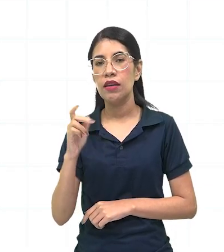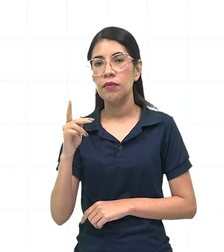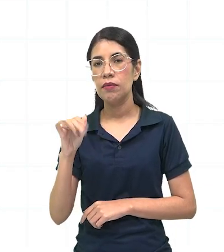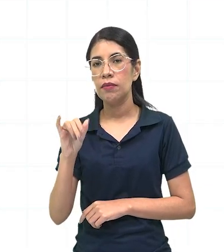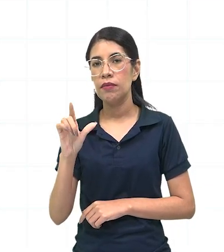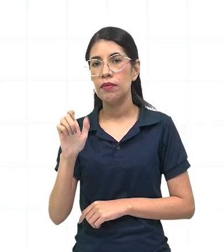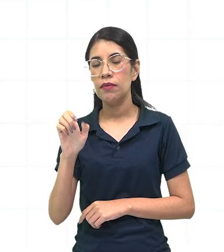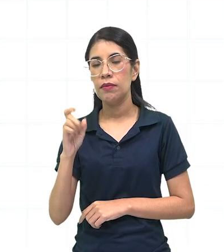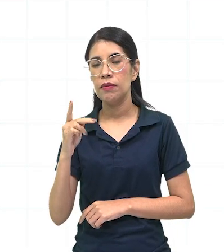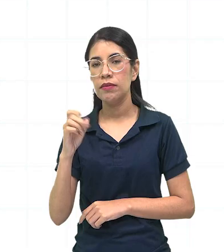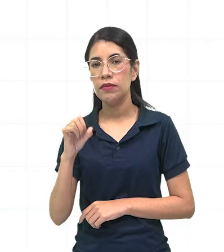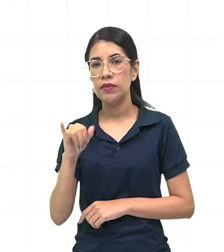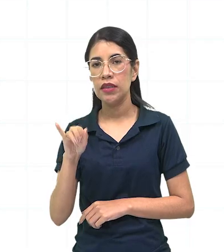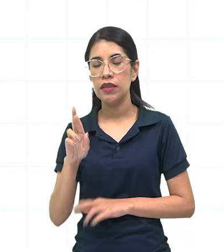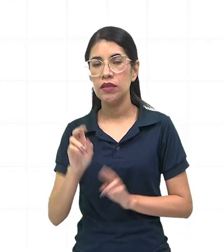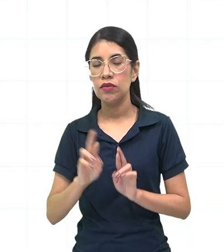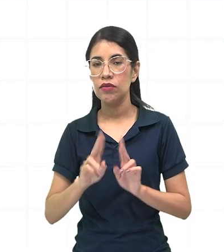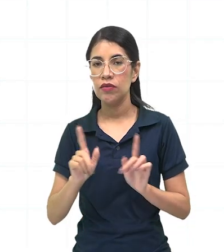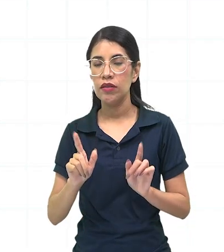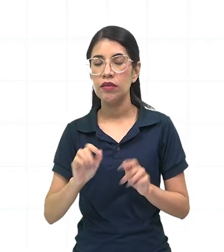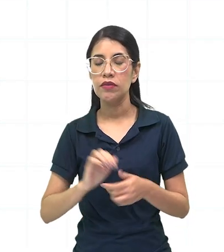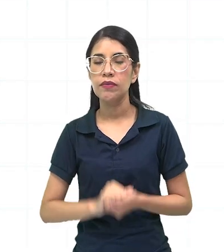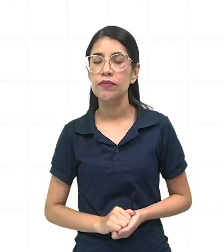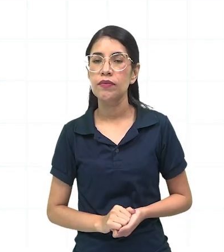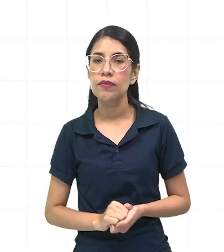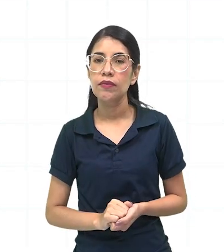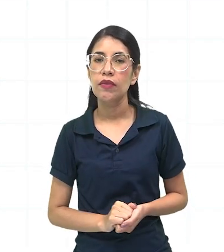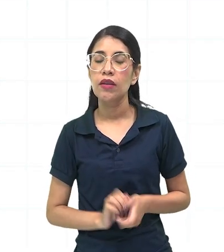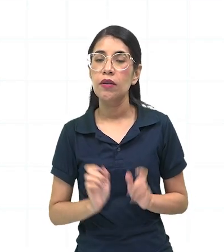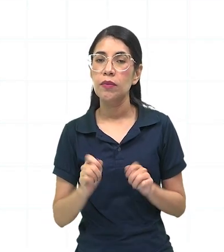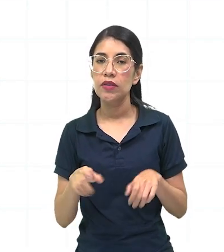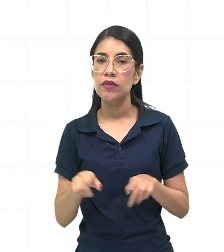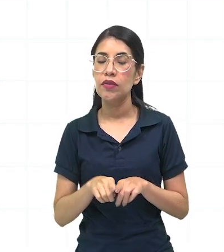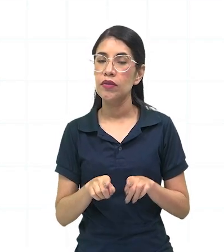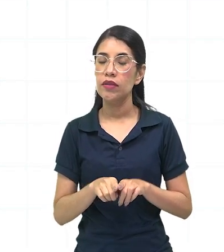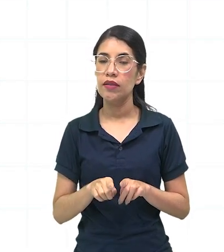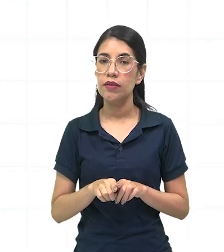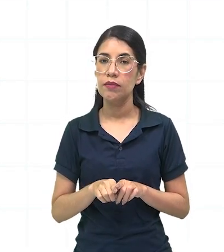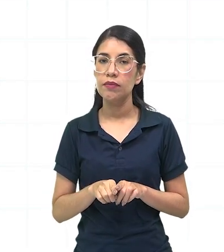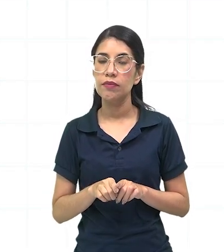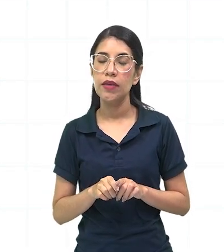substâncias ilícitas, às vezes pode ser também por